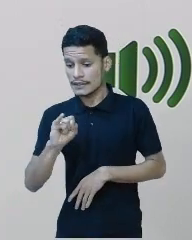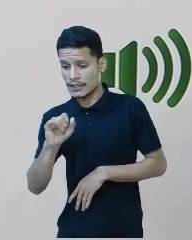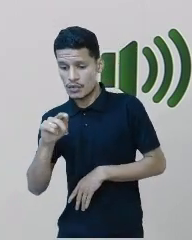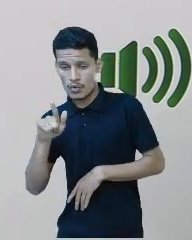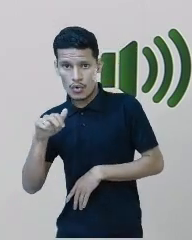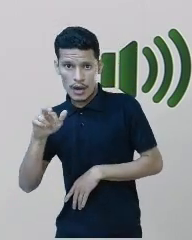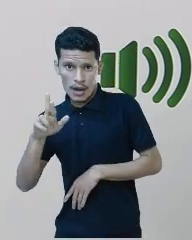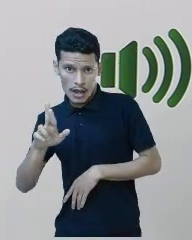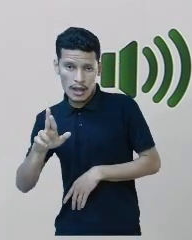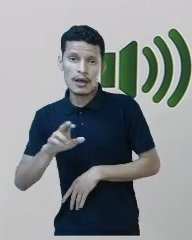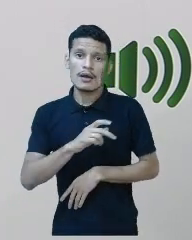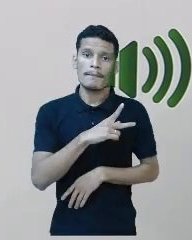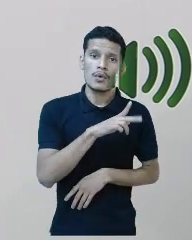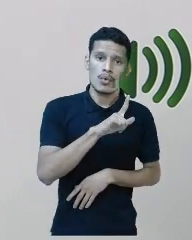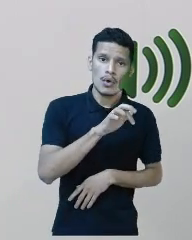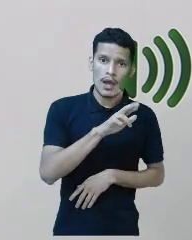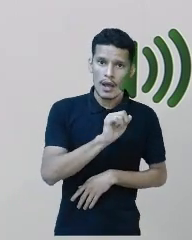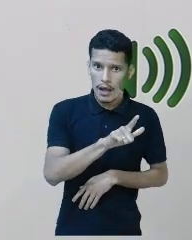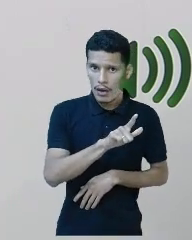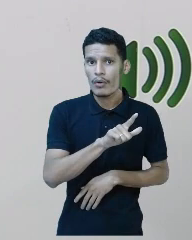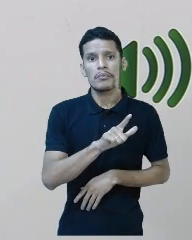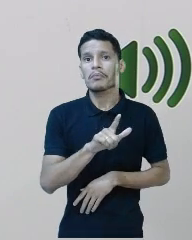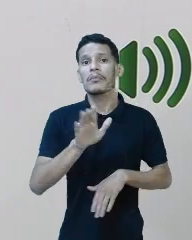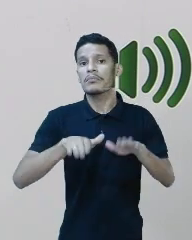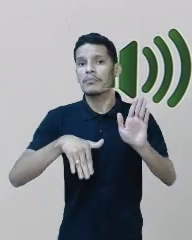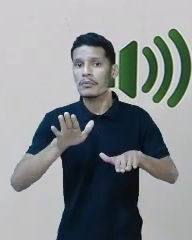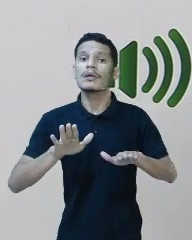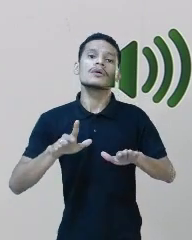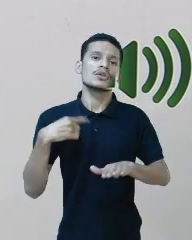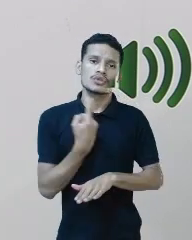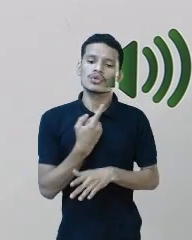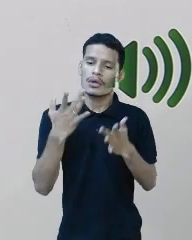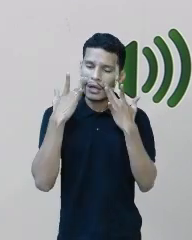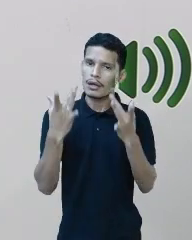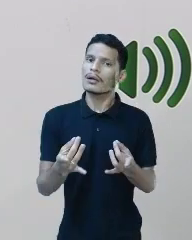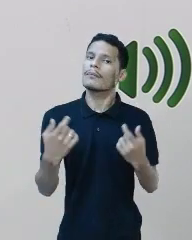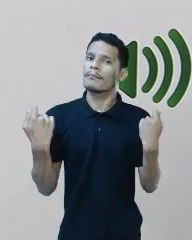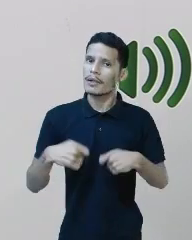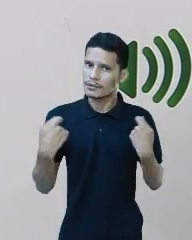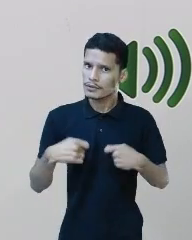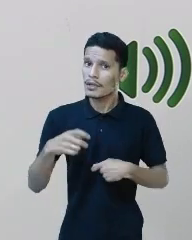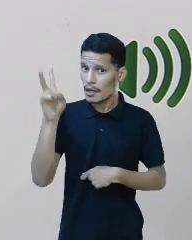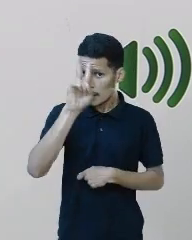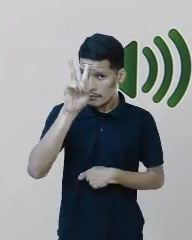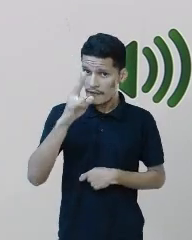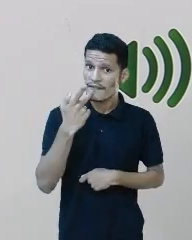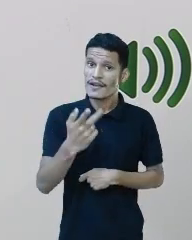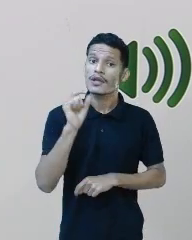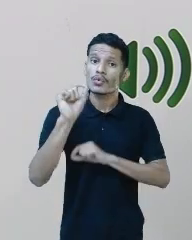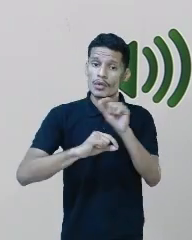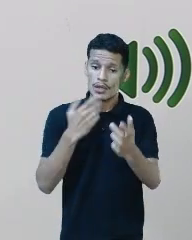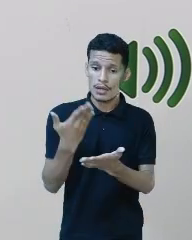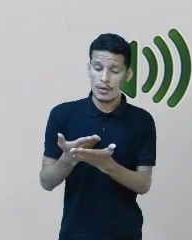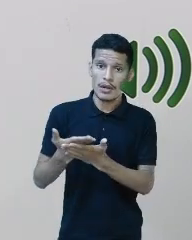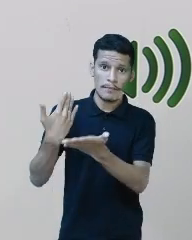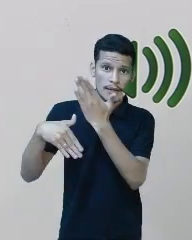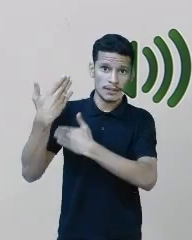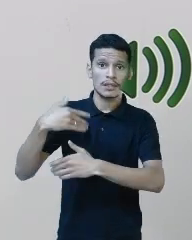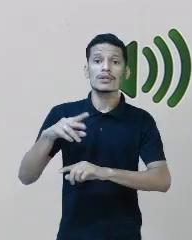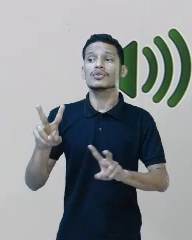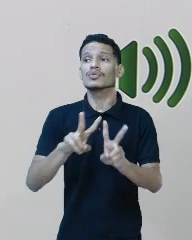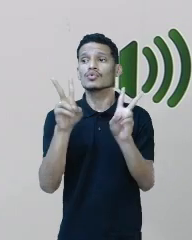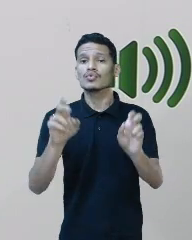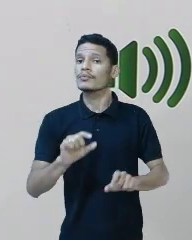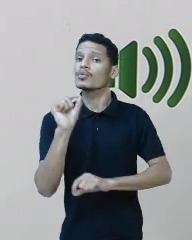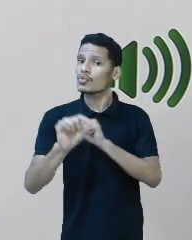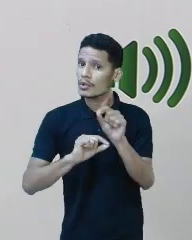se ele é no plural, a gente precisa estar bastante atento a isso. Lembra que a gente falou na aula passada também